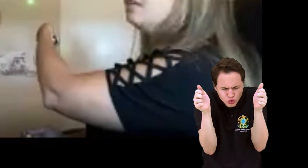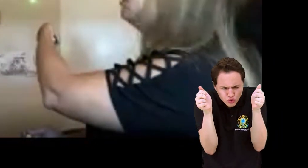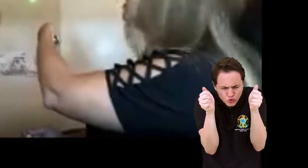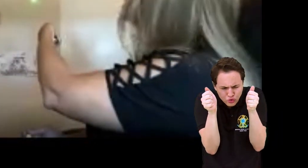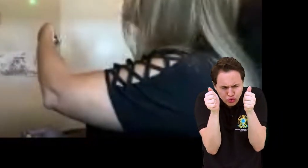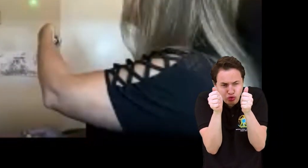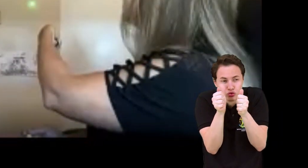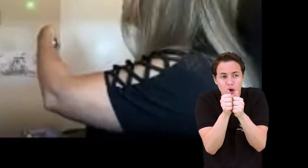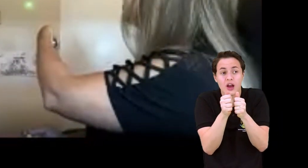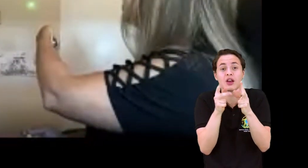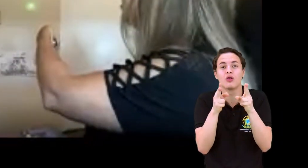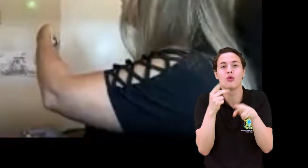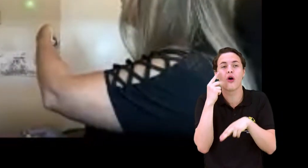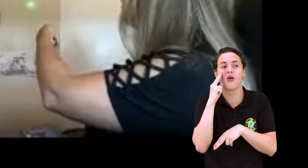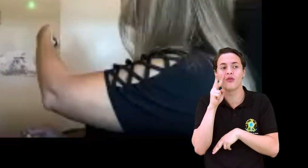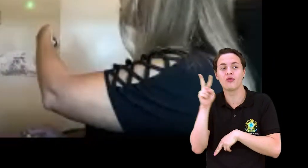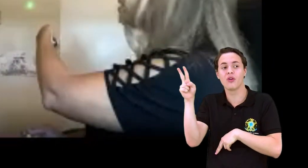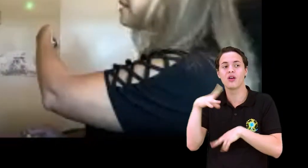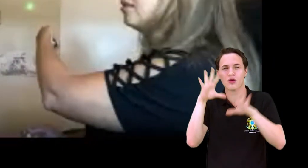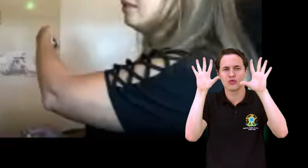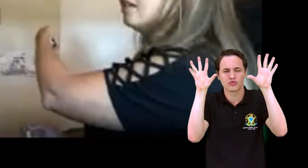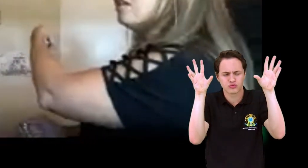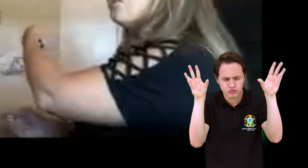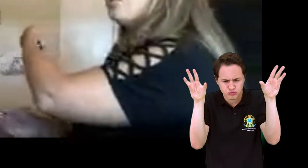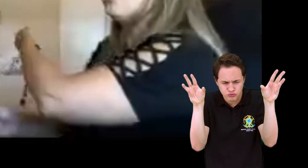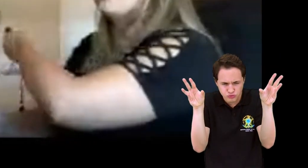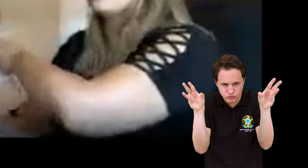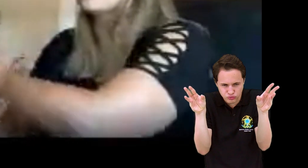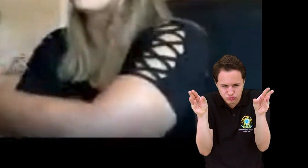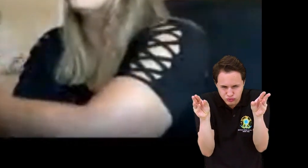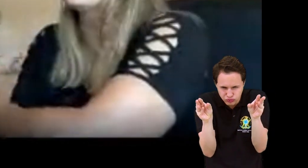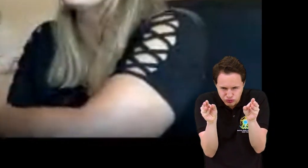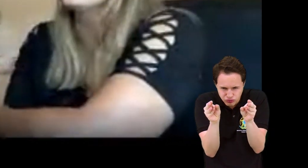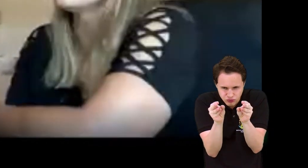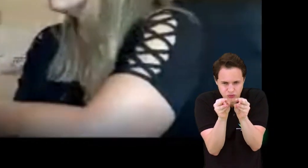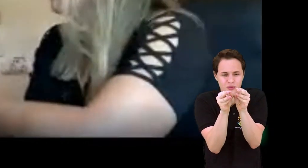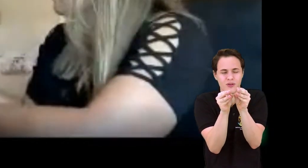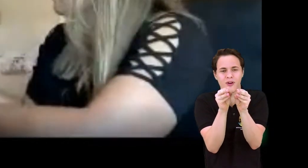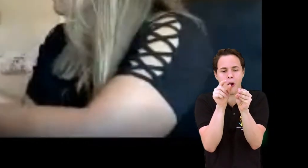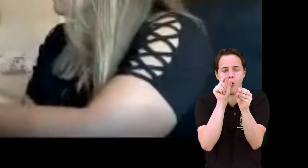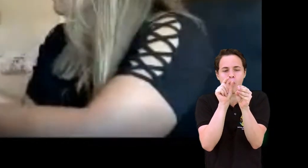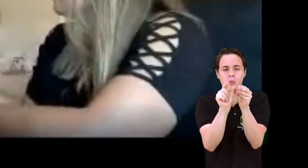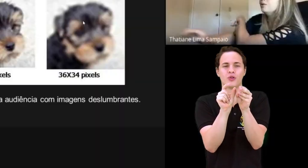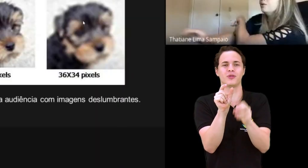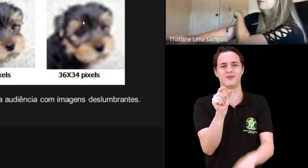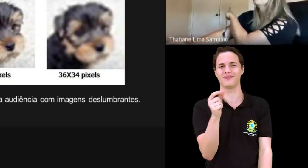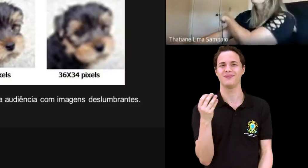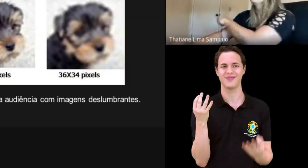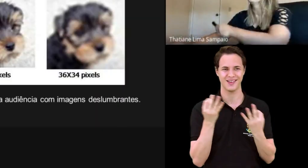vendo aqui no laser, uma finalização de todas as resoluções.